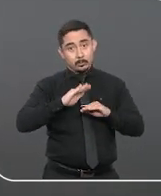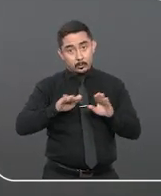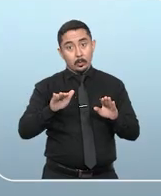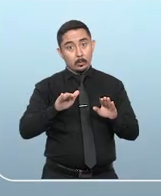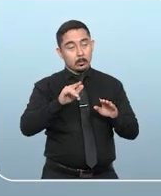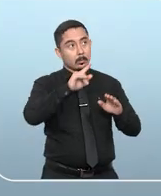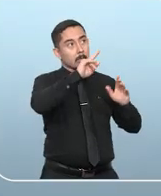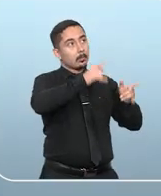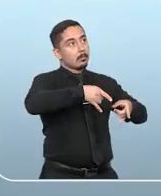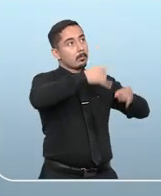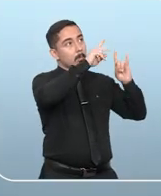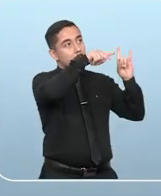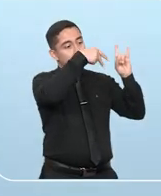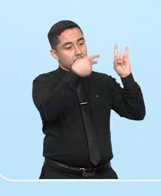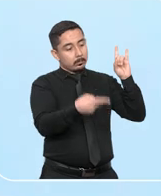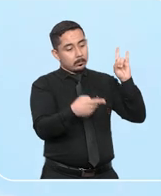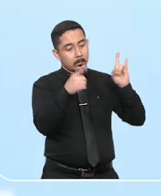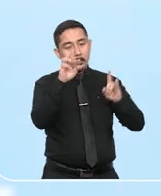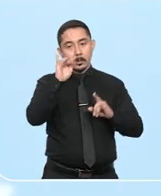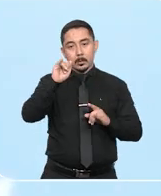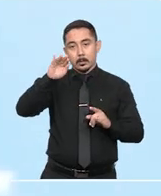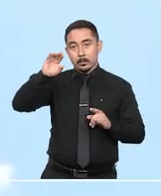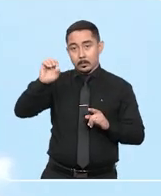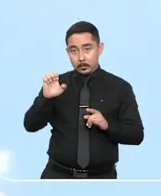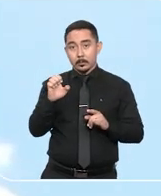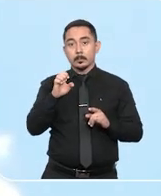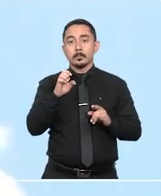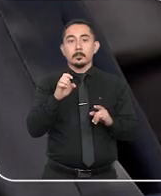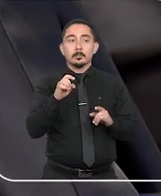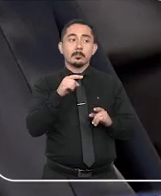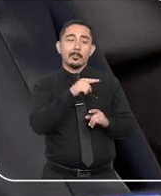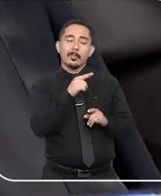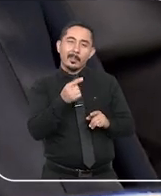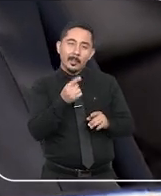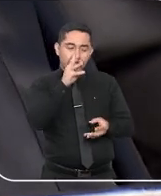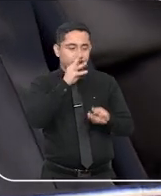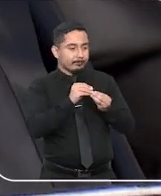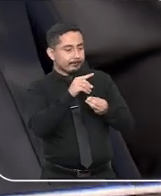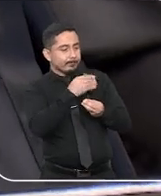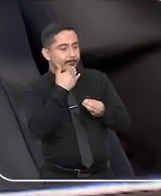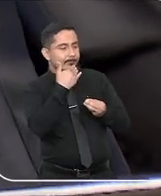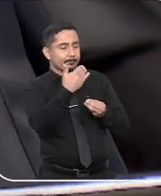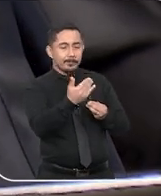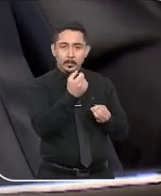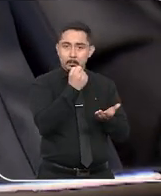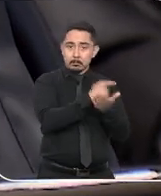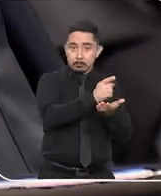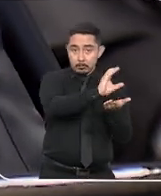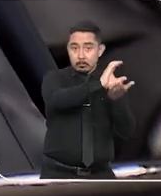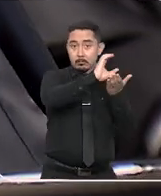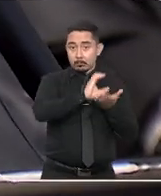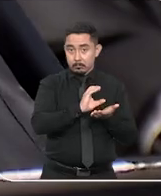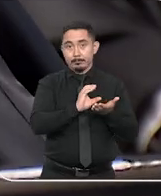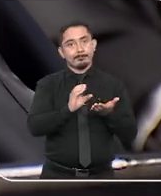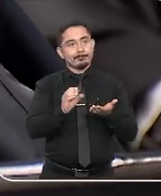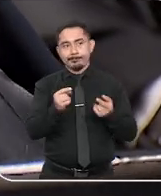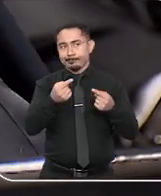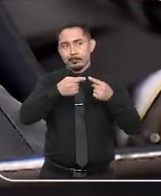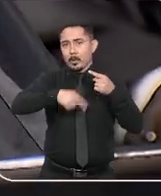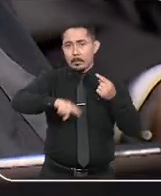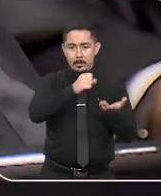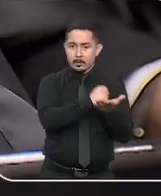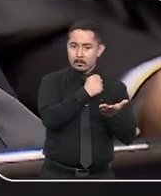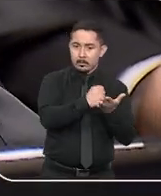5 anos de idade após cair do prédio onde ela trabalhava em Recife. O ministro considerou que o pedido de danos morais não está